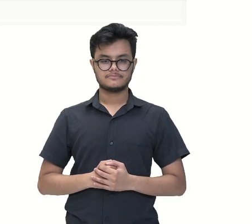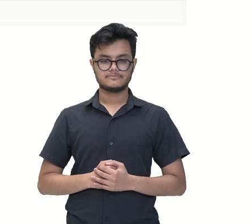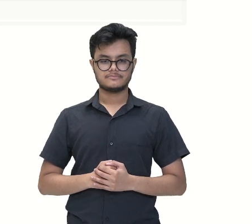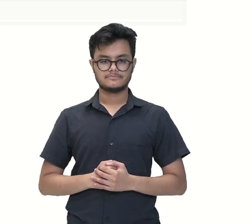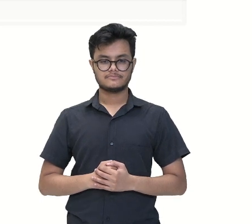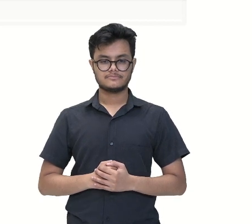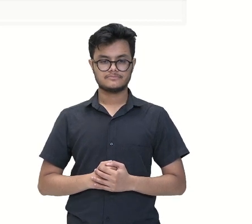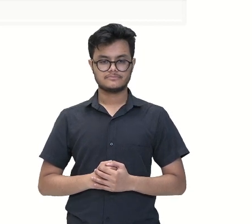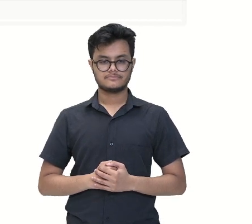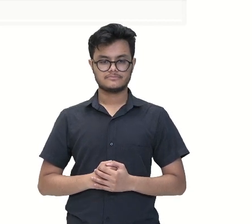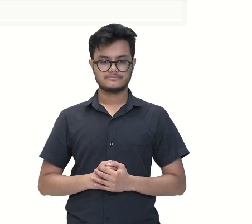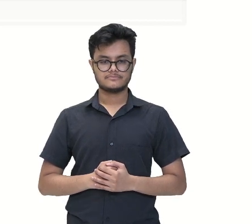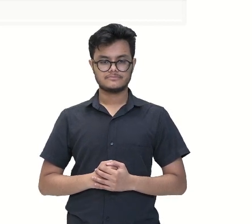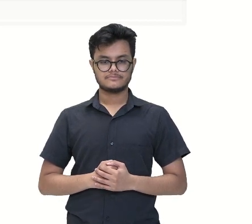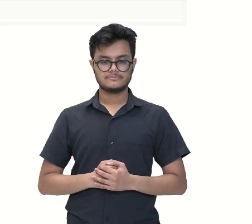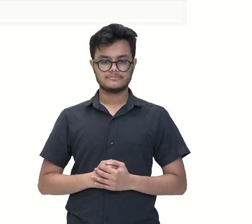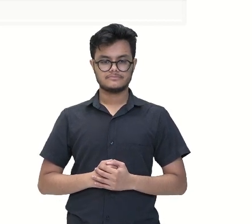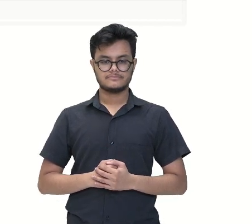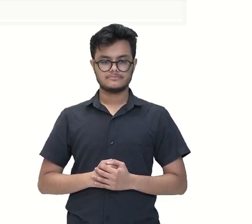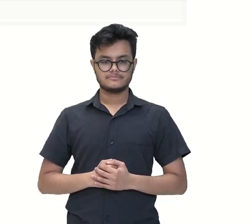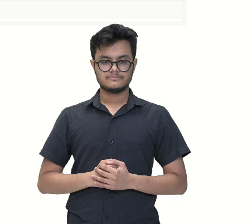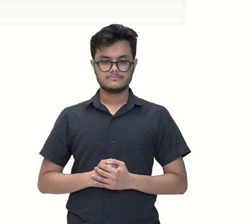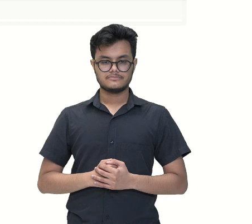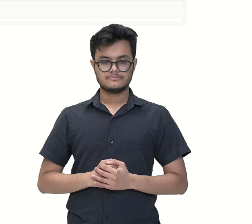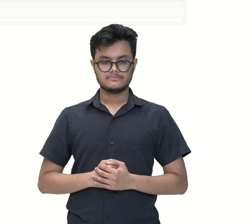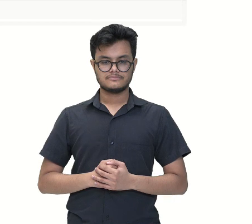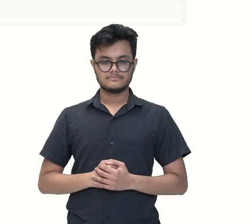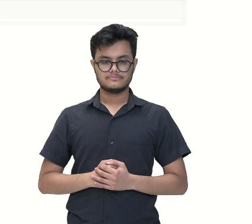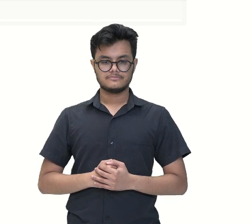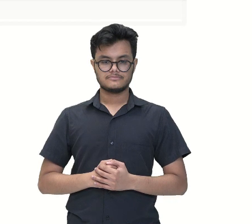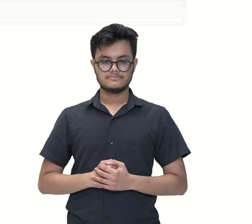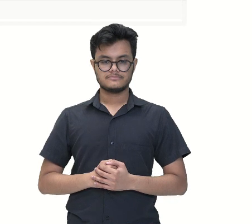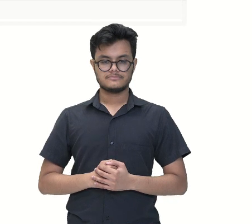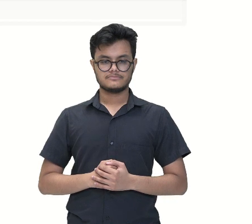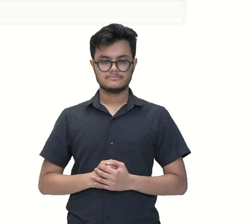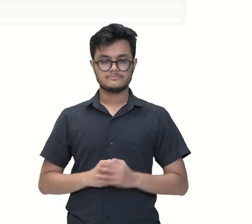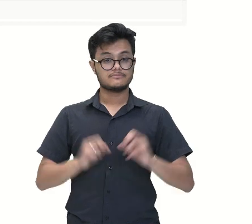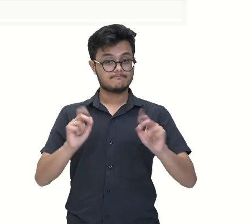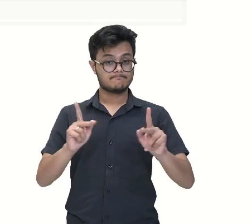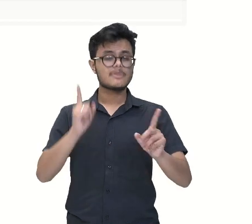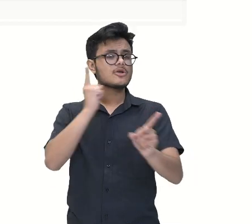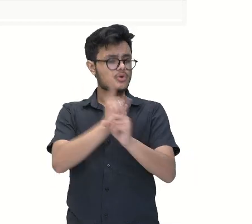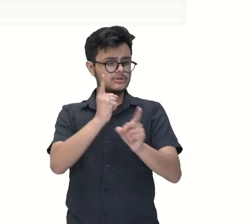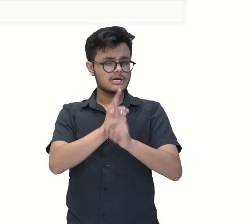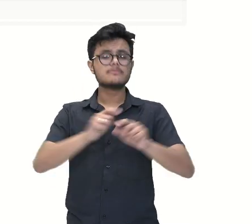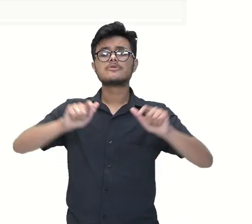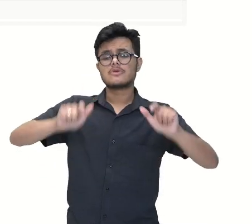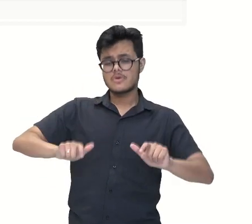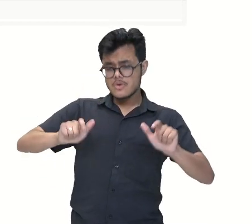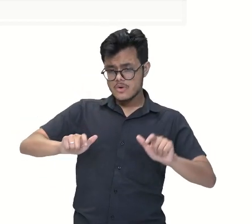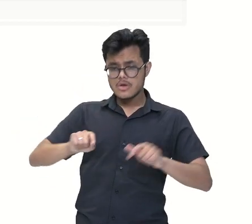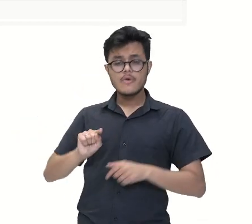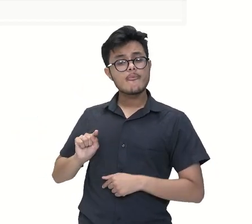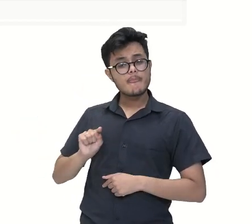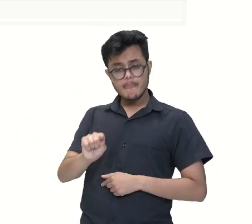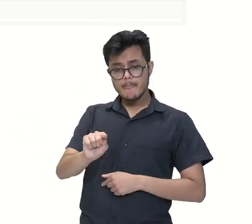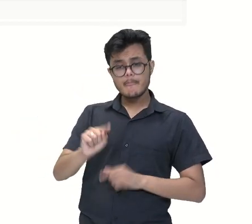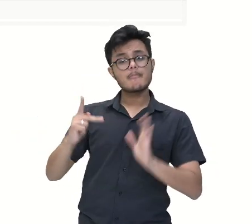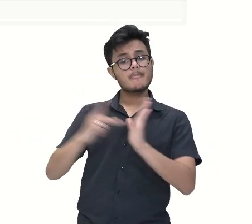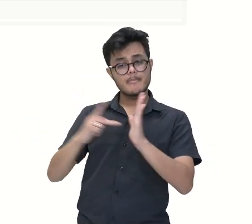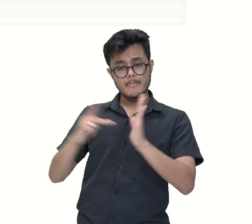1 aqui é positivo. E o y é igual a menos 2. Pronto, aqui está o meu ponto